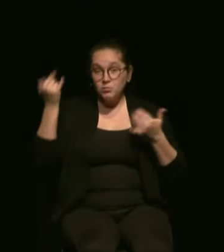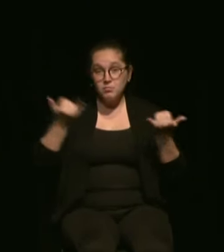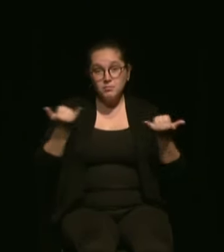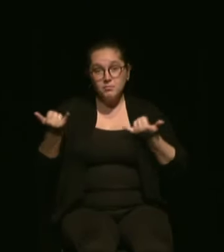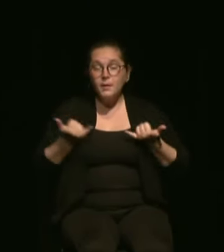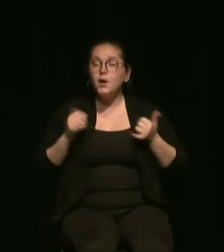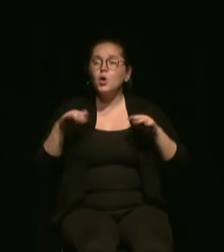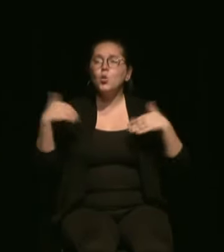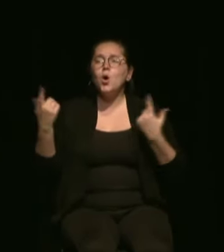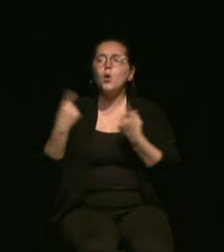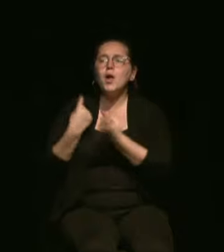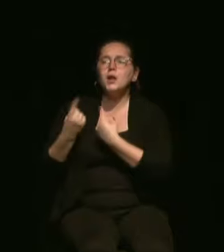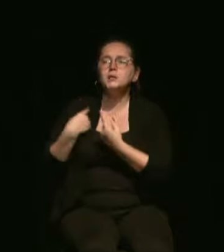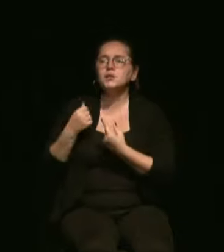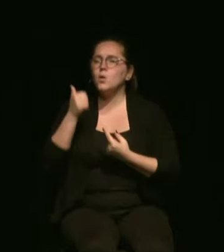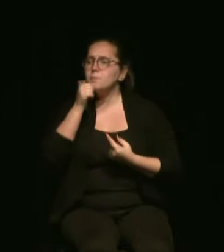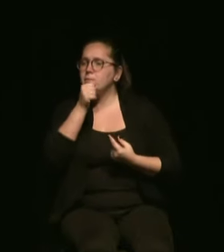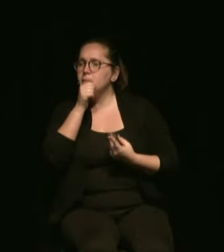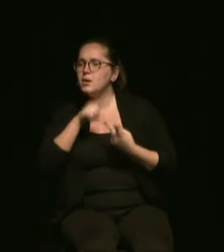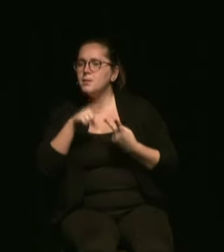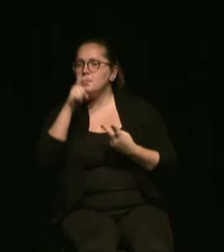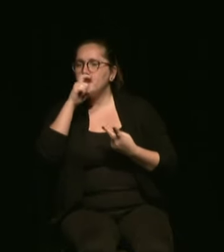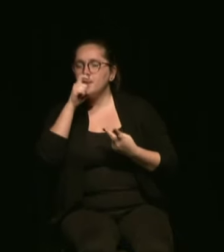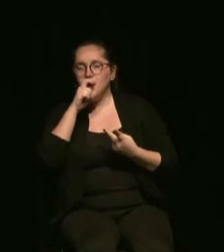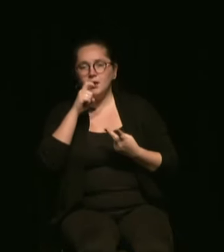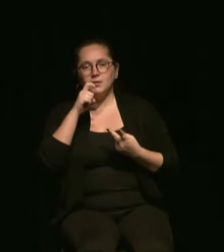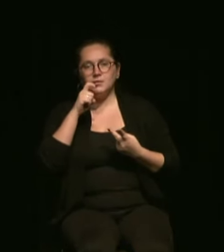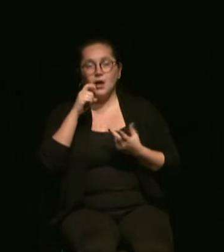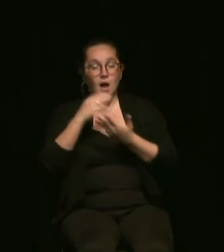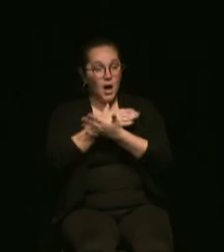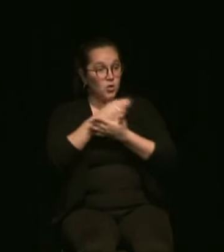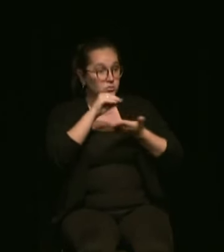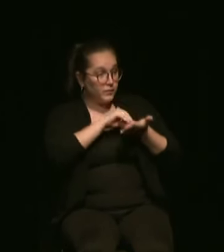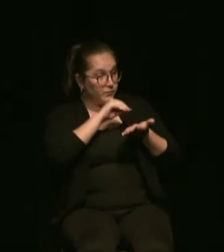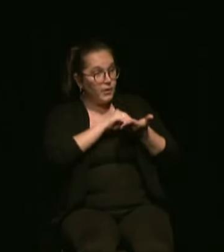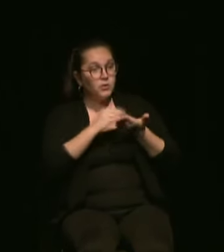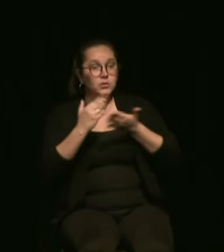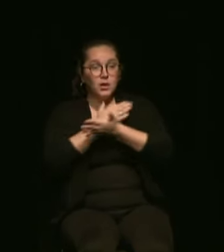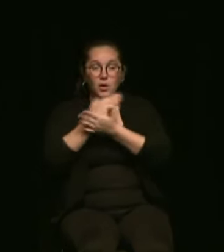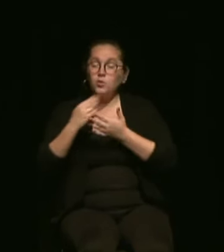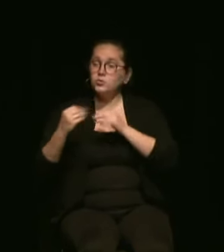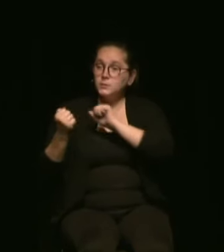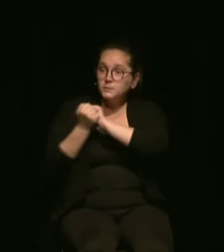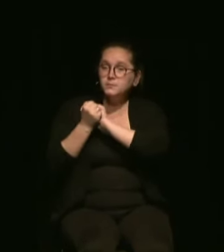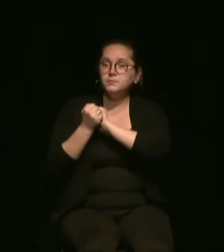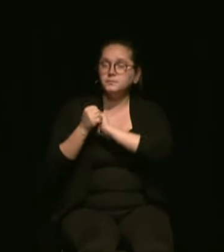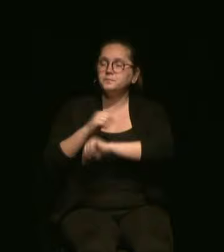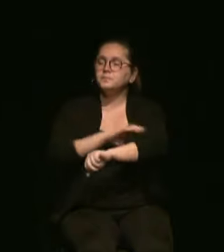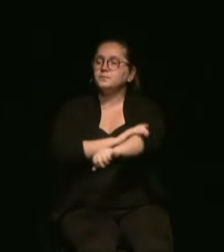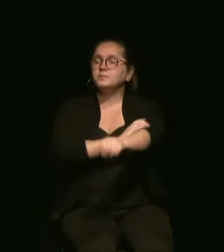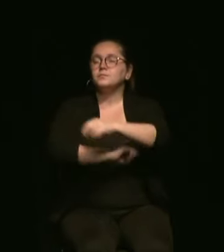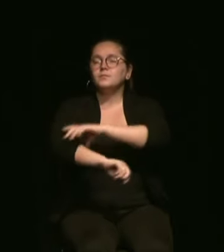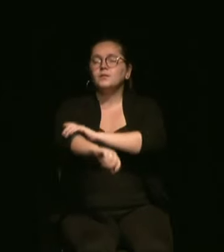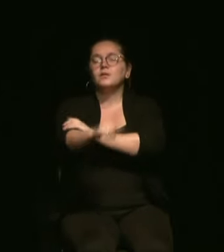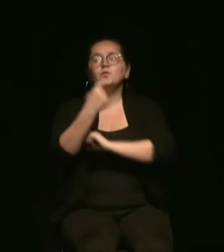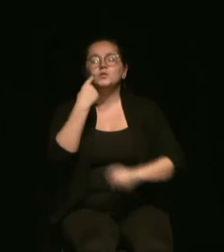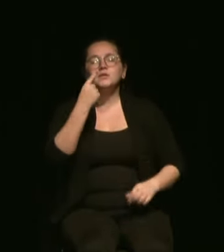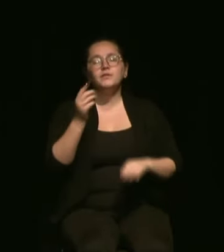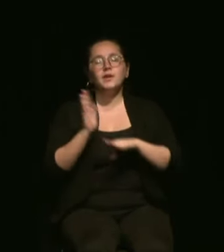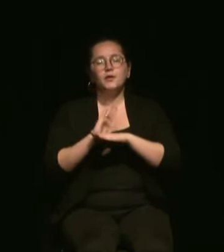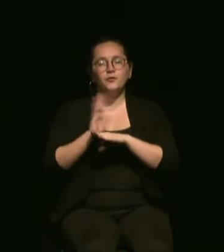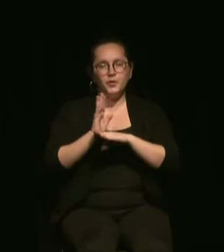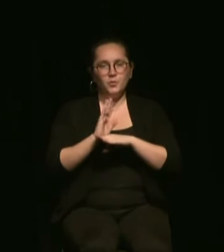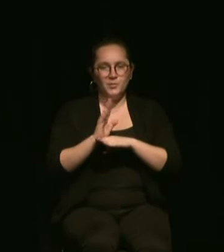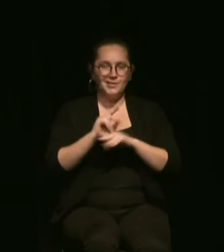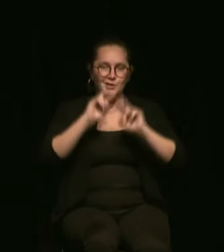como é a relação delas com os pais ausentes, com os pais presentes, etc. E tal. Você pega Últimas Conversas, é um filme